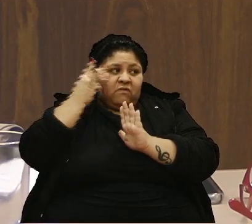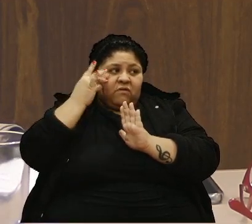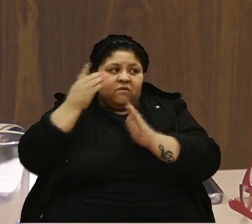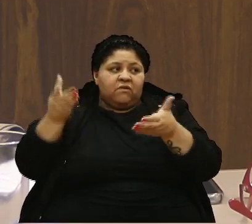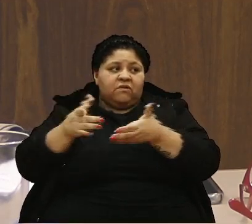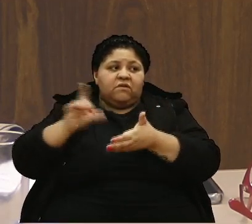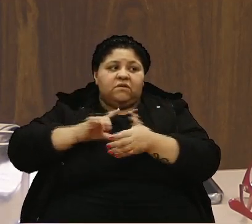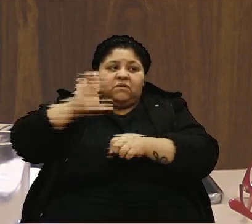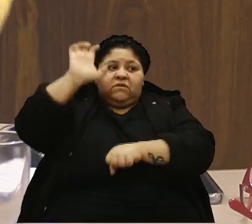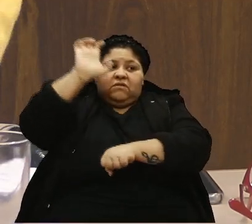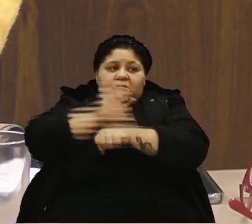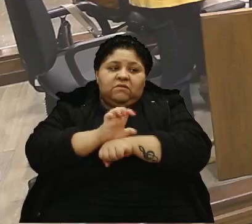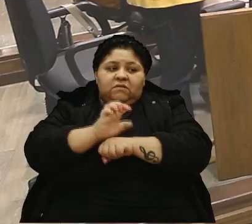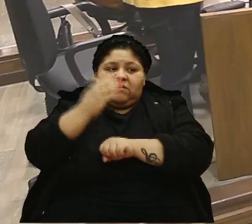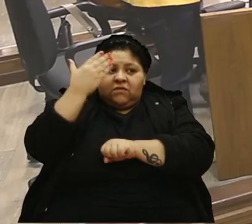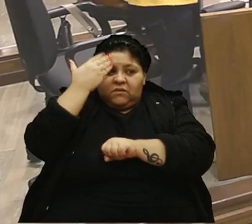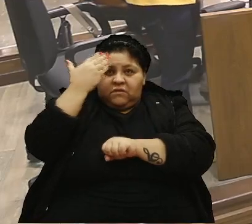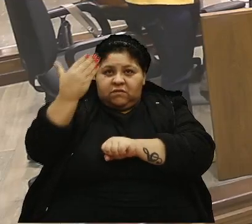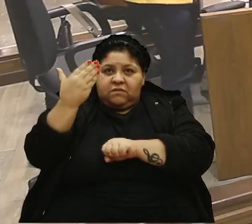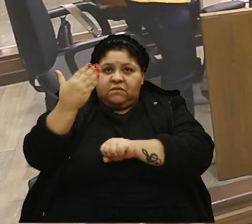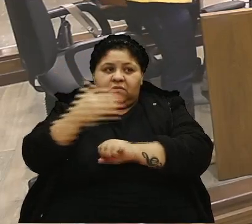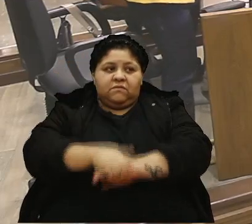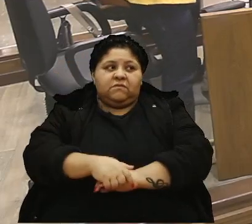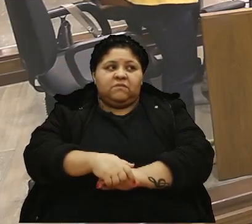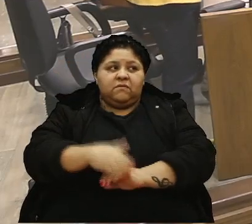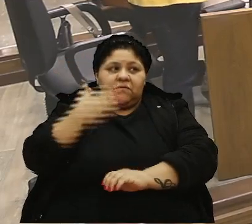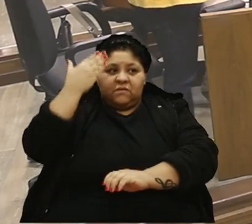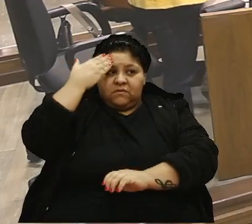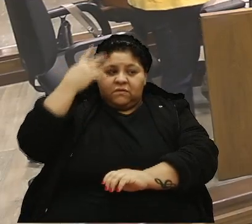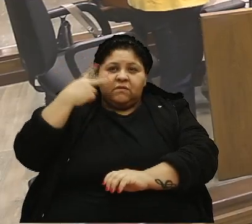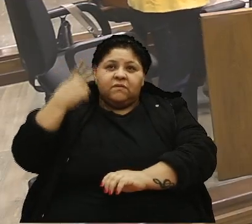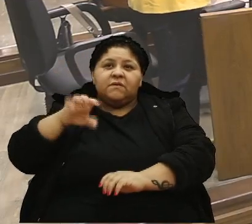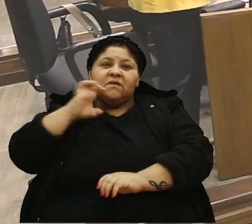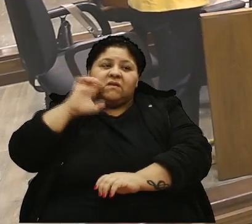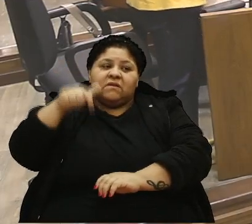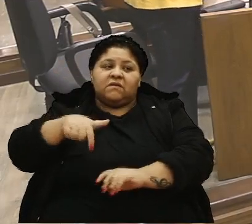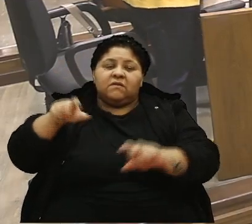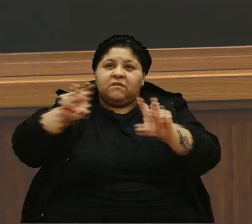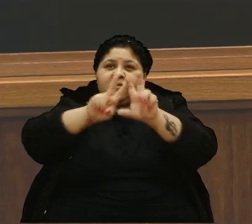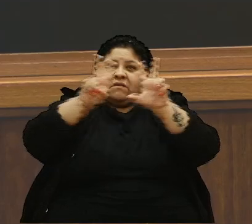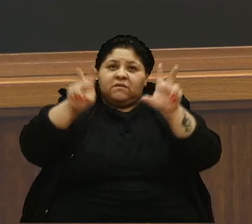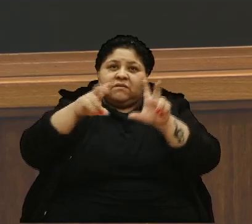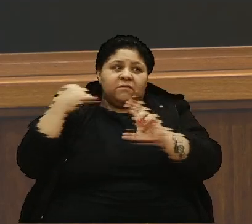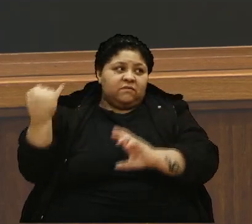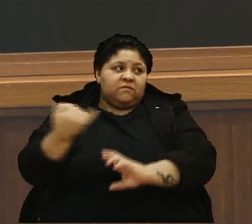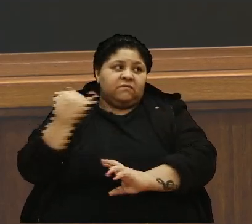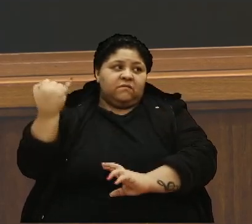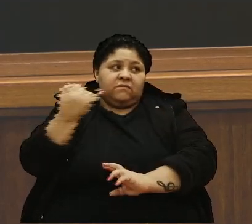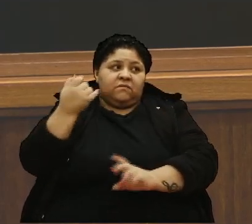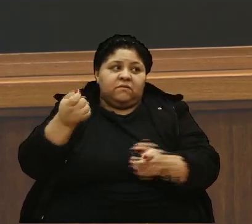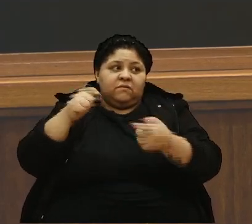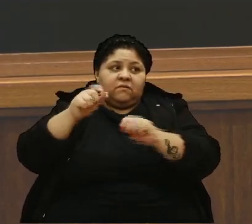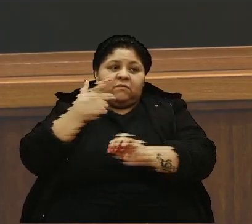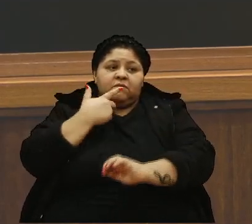no estado amanhã. Muito obrigada. Obrigada, vereadora Estela. Esse é um tema também fundamental, não